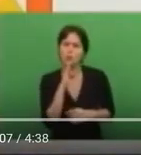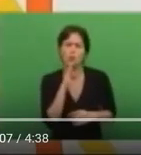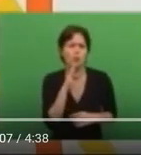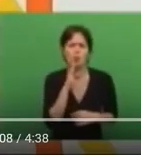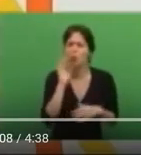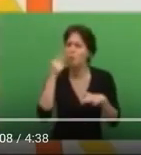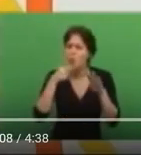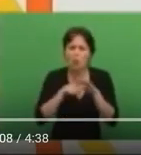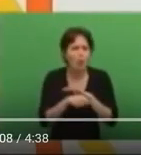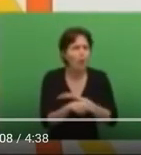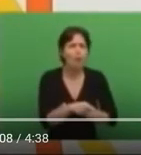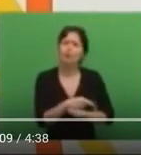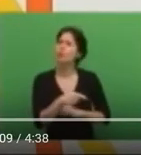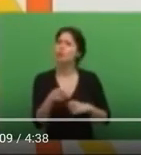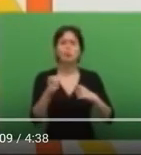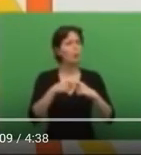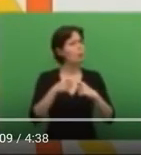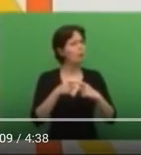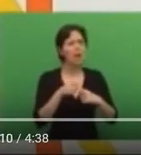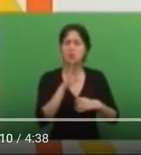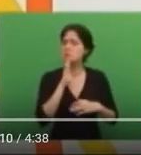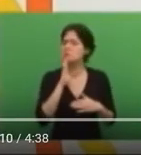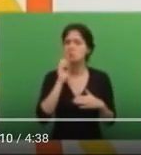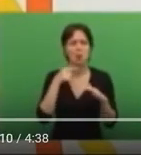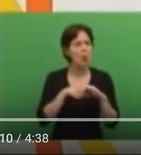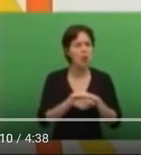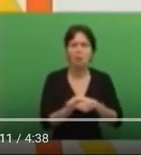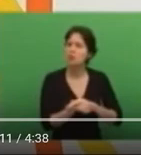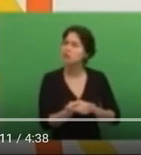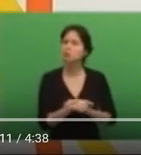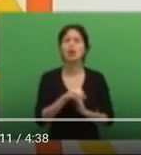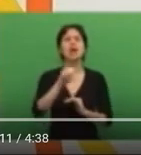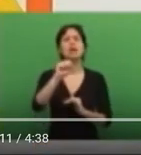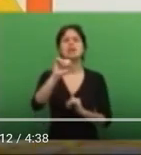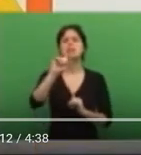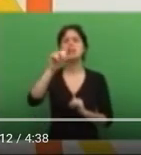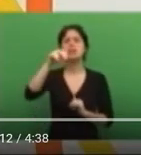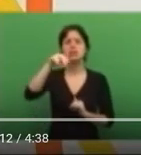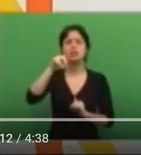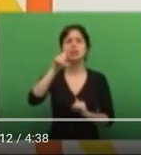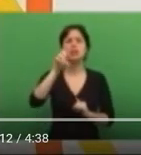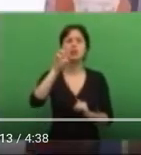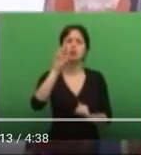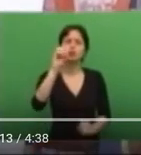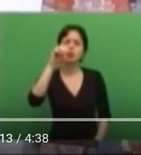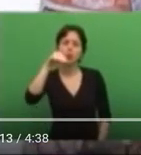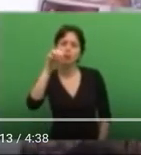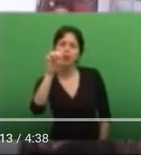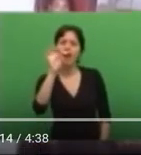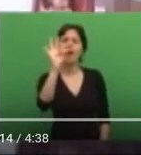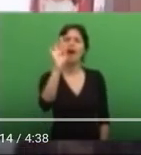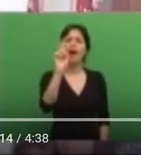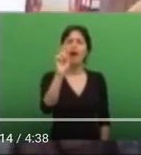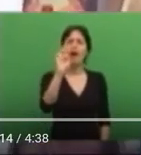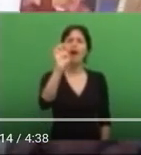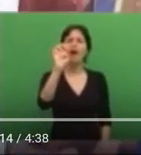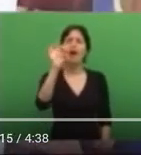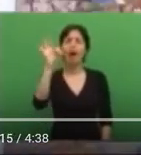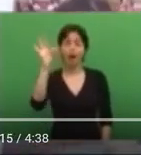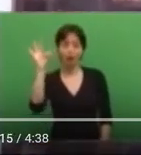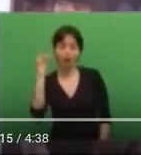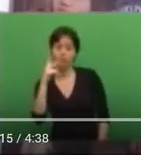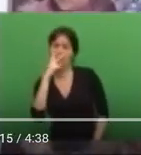Pouco conhecida na sociedade, até mesmo pela medicina, a síndrome de Rett é uma doença rara.